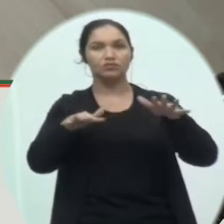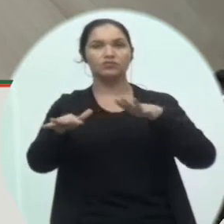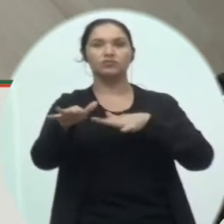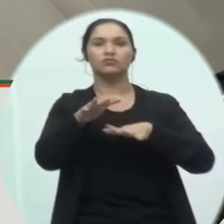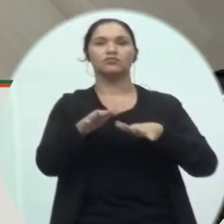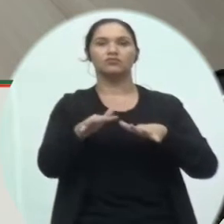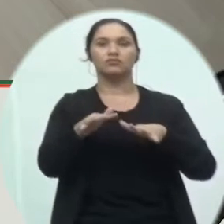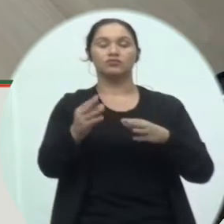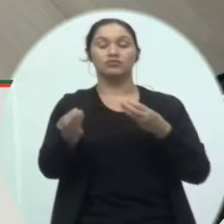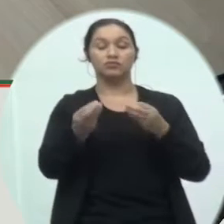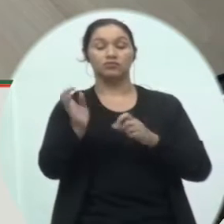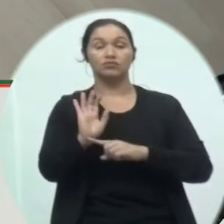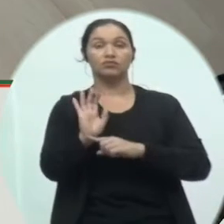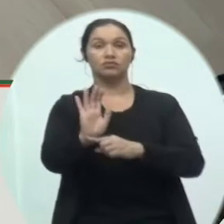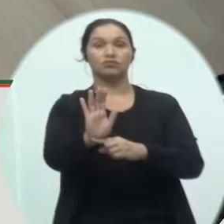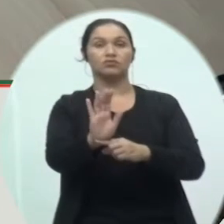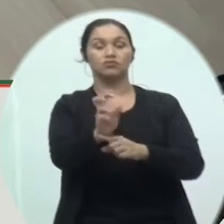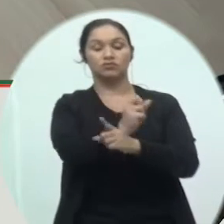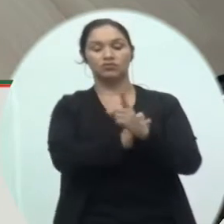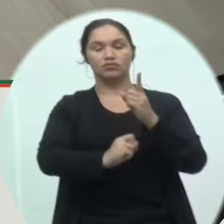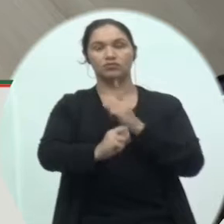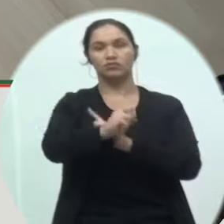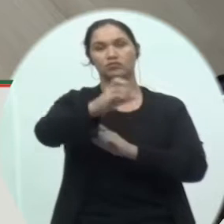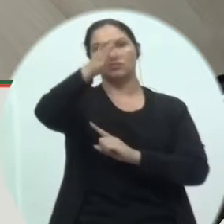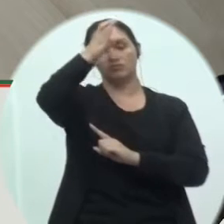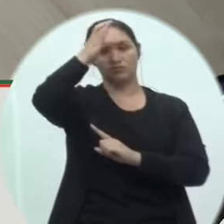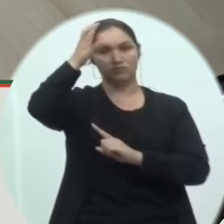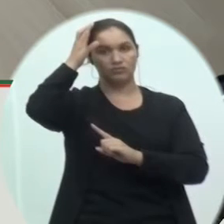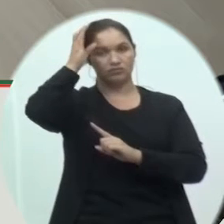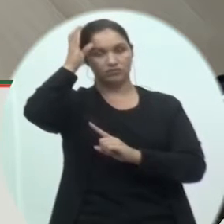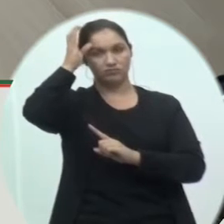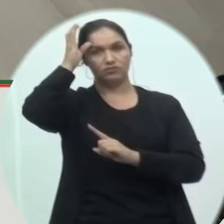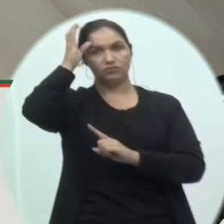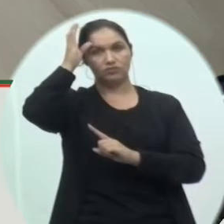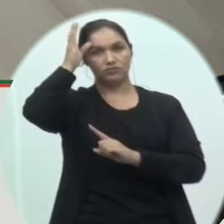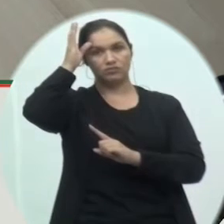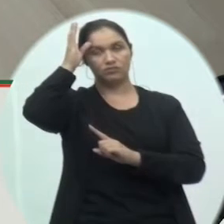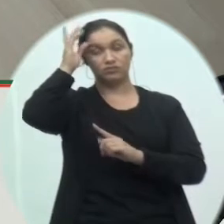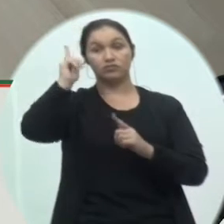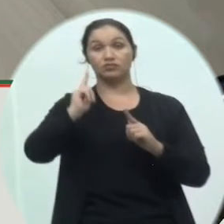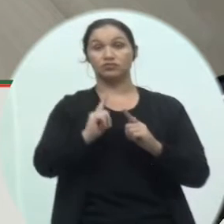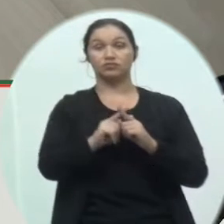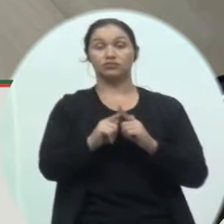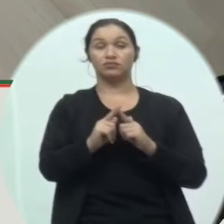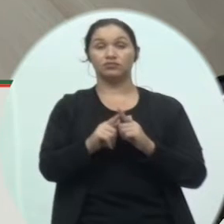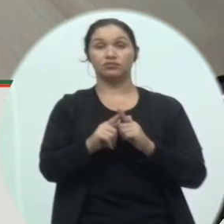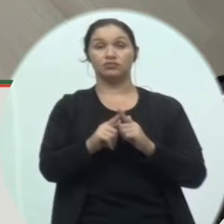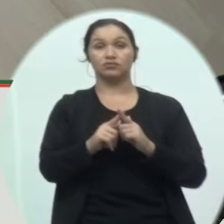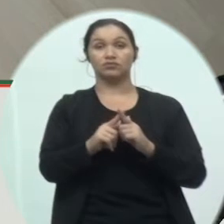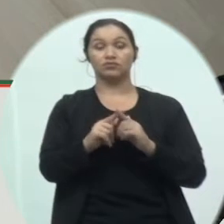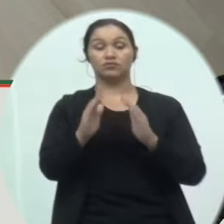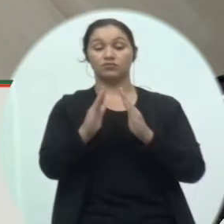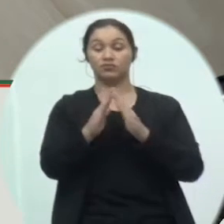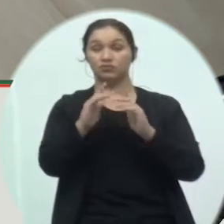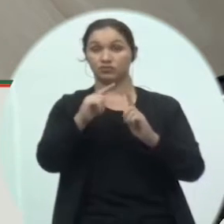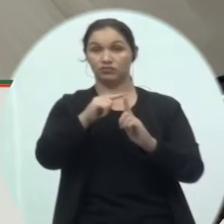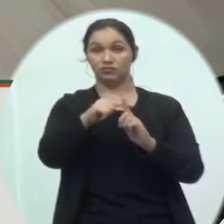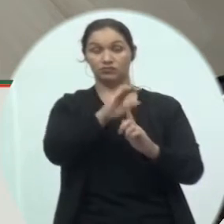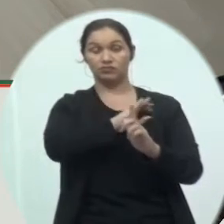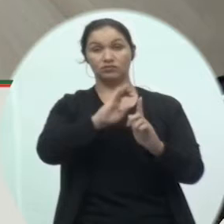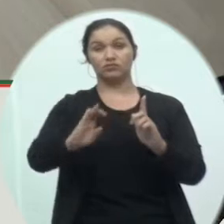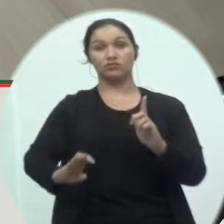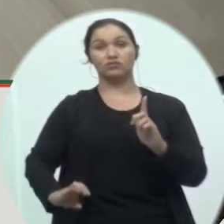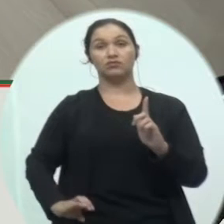criciumense, algo até certo modo inusitado, visto se tratar de uma igreja evangélica em